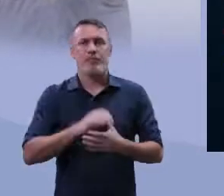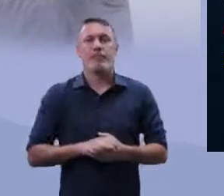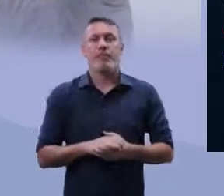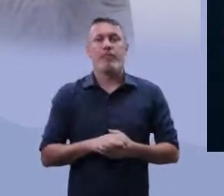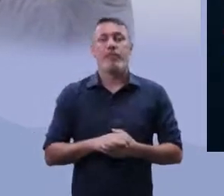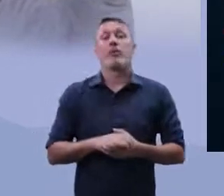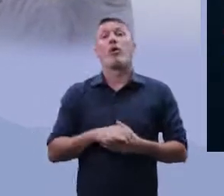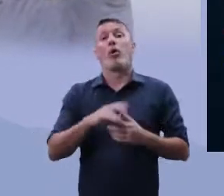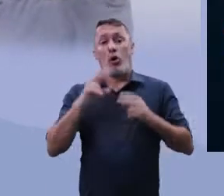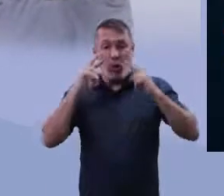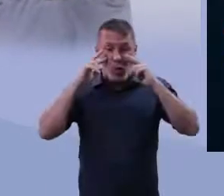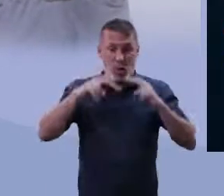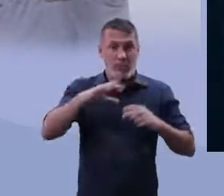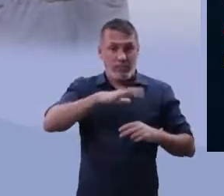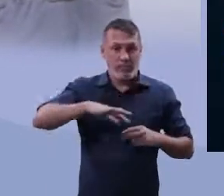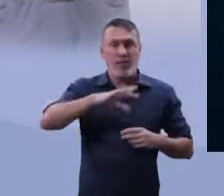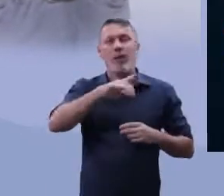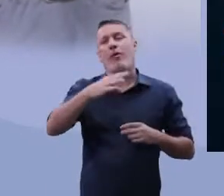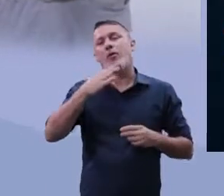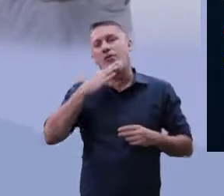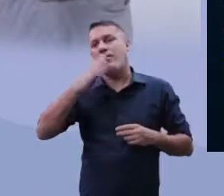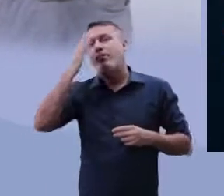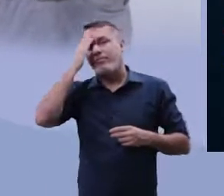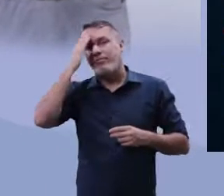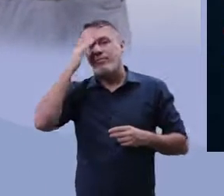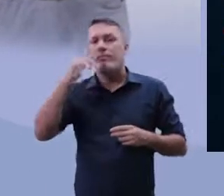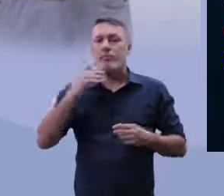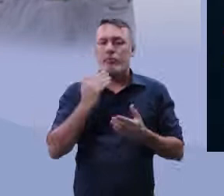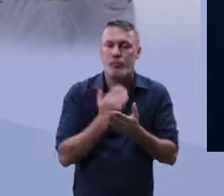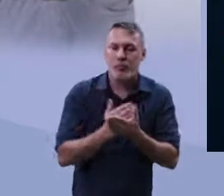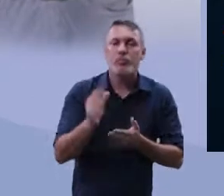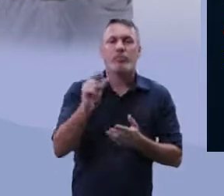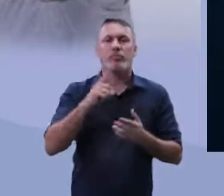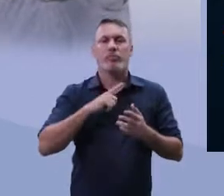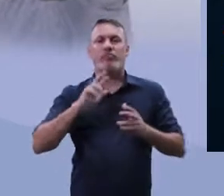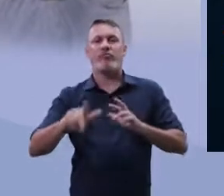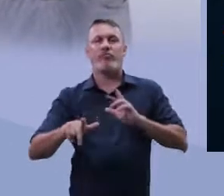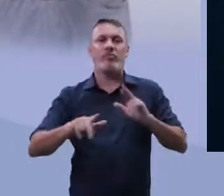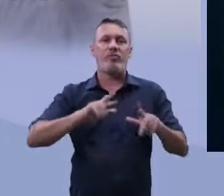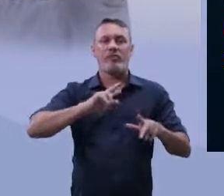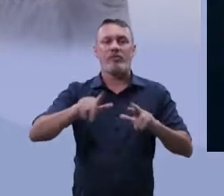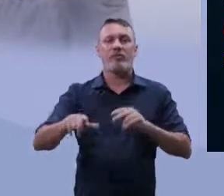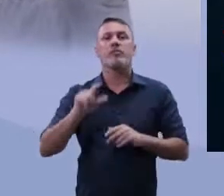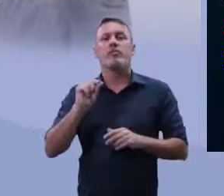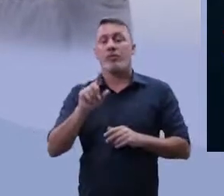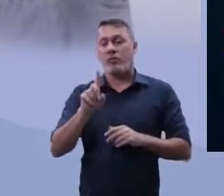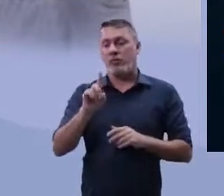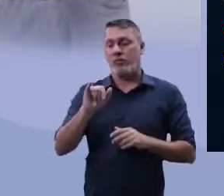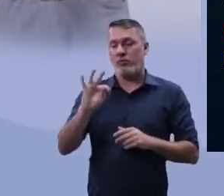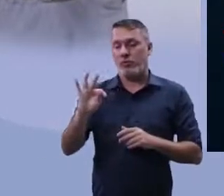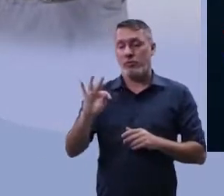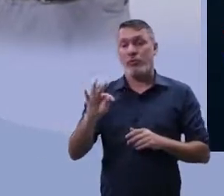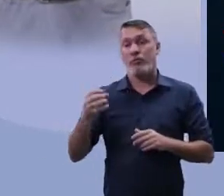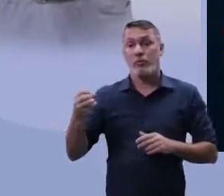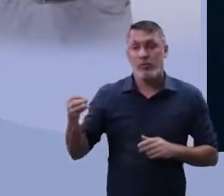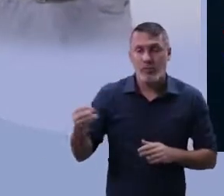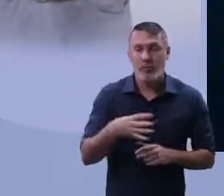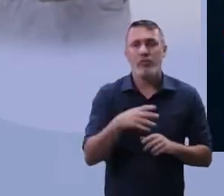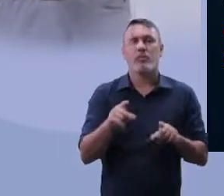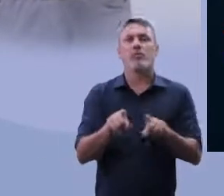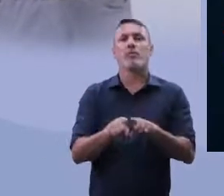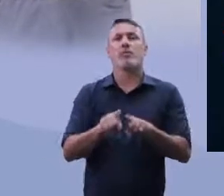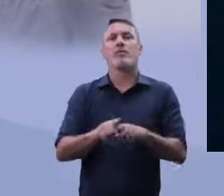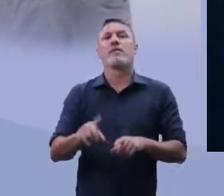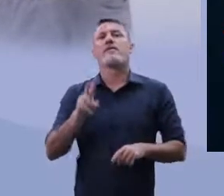vamos começar a entender que vai começar a haver uma diversificação, ou seja, essa nova DIT